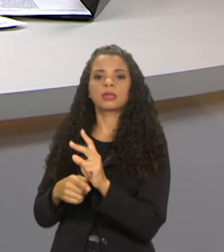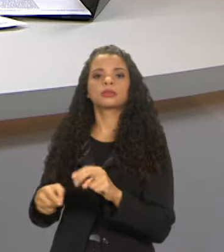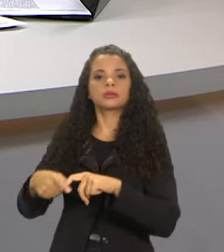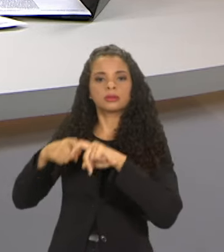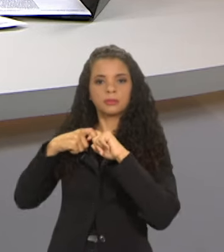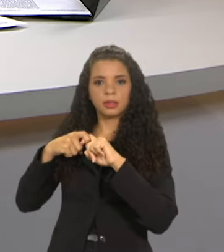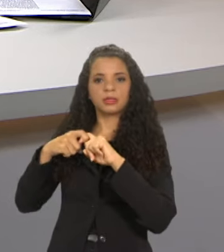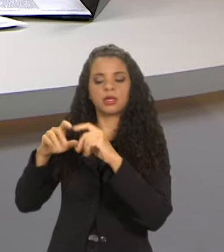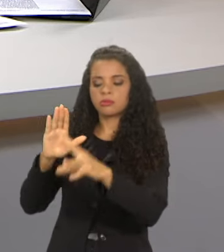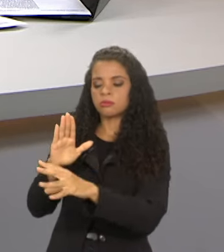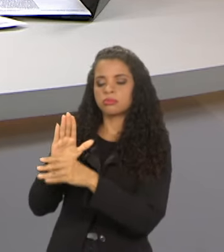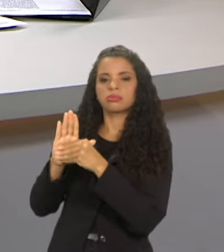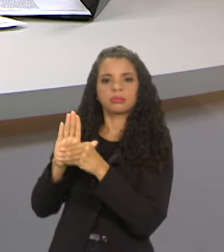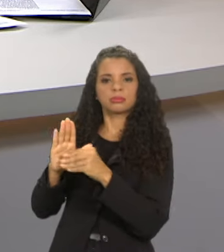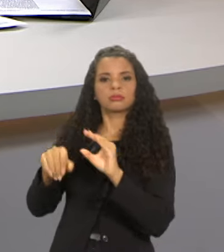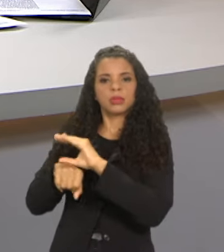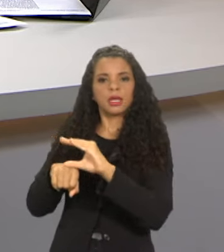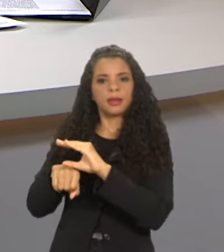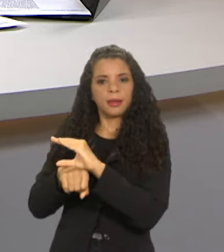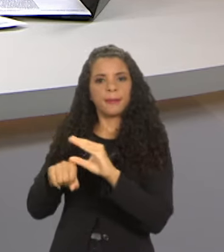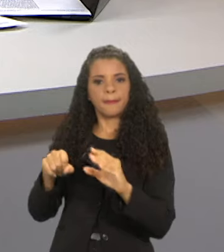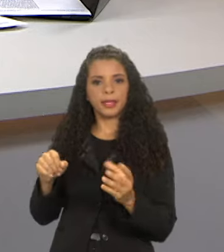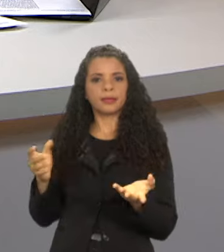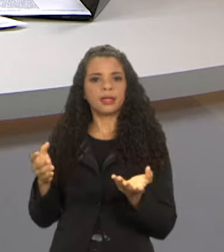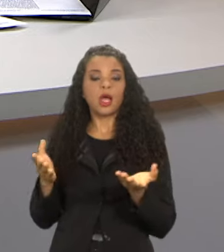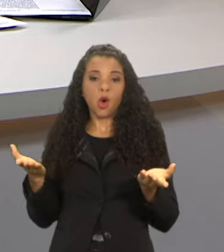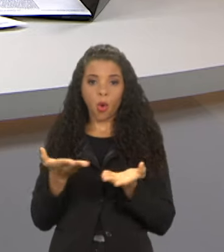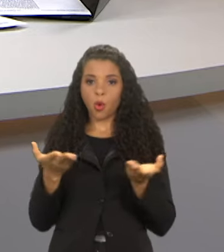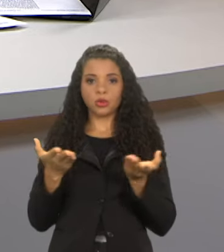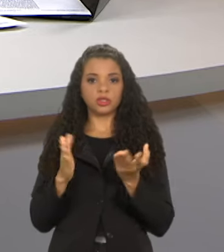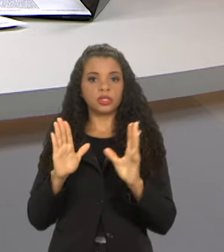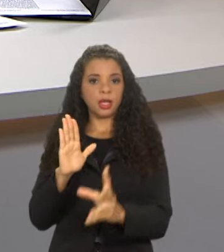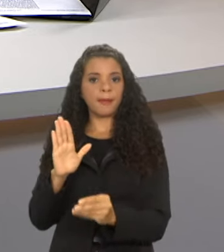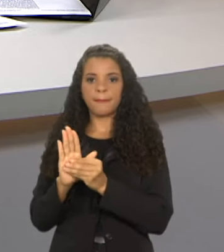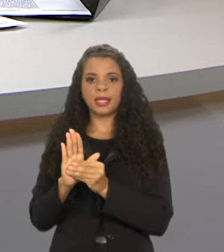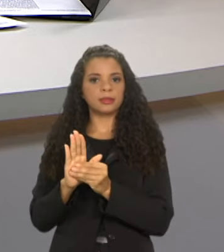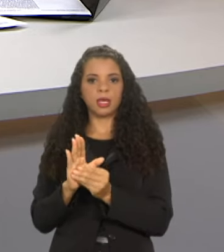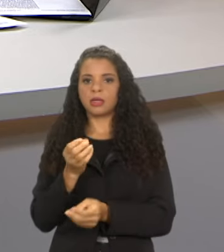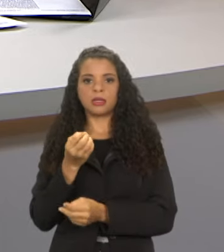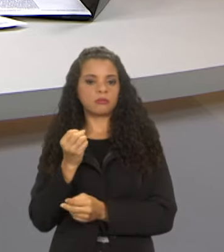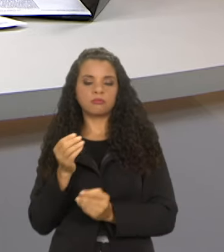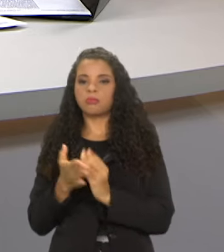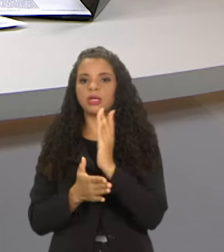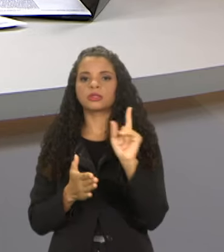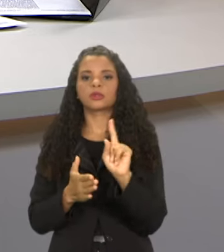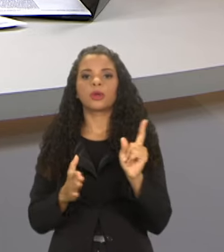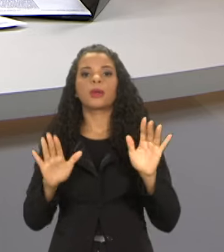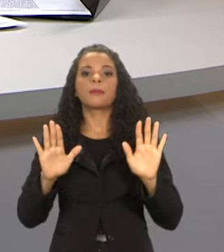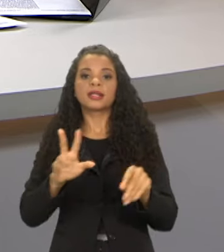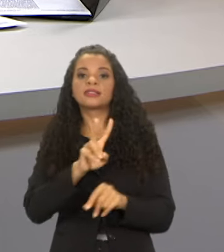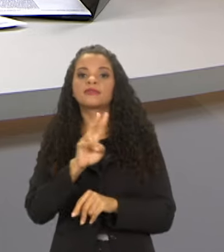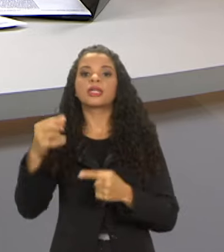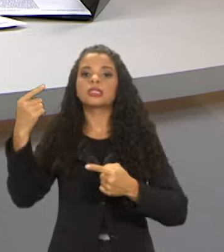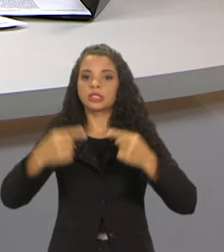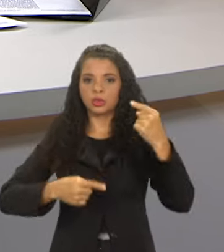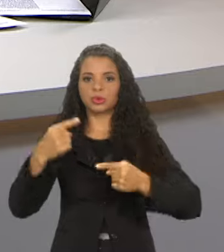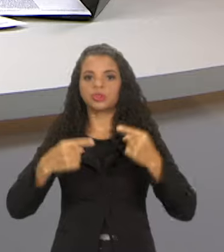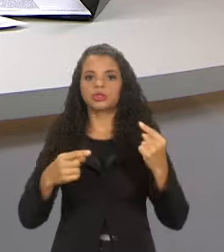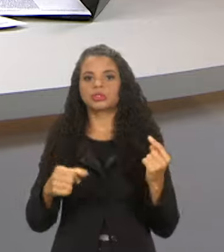constitucional. Então, hoje, não está valendo a emenda, mas vai ser discutida a constitucionalidade dela. Isso. Né?